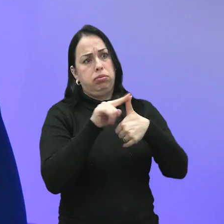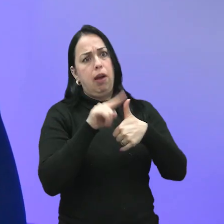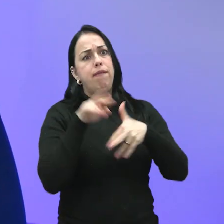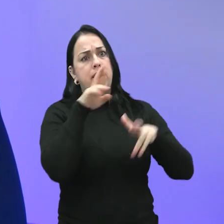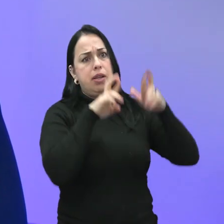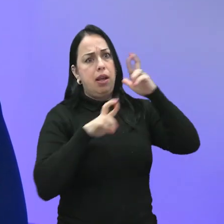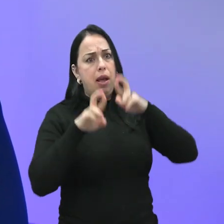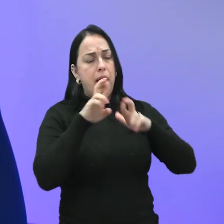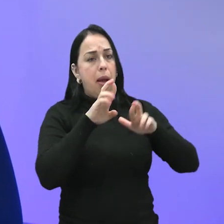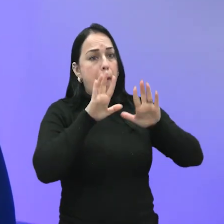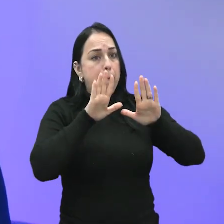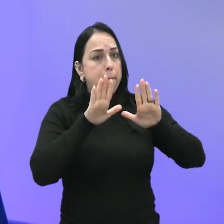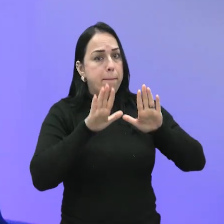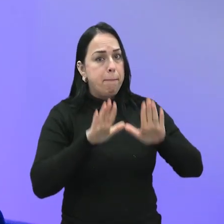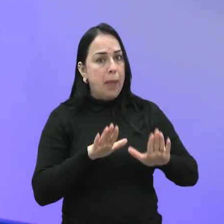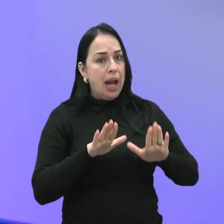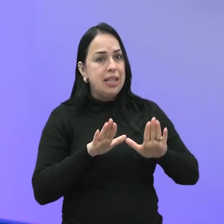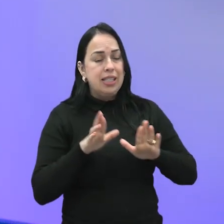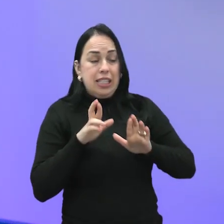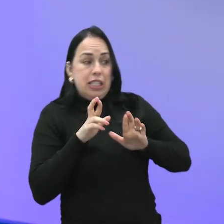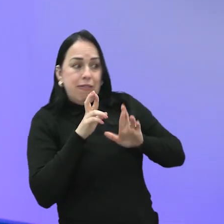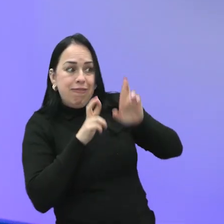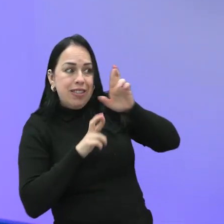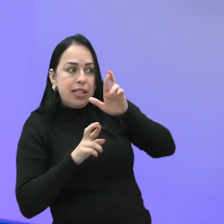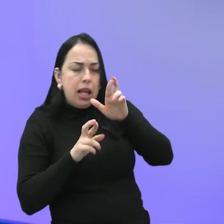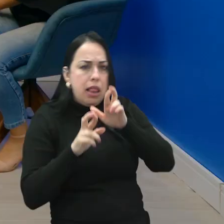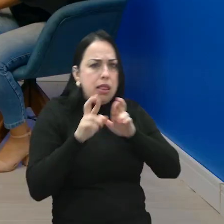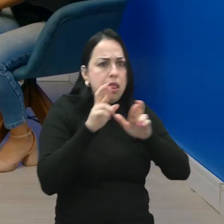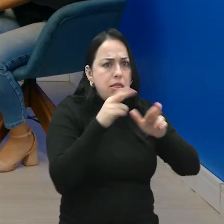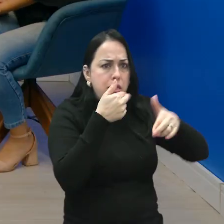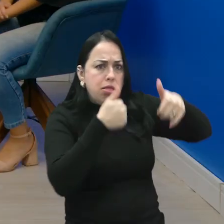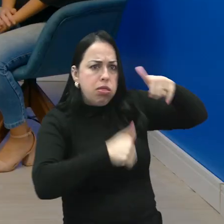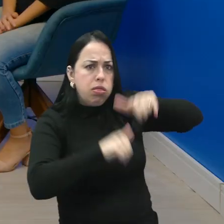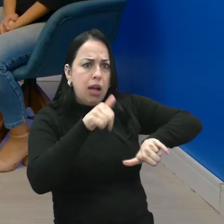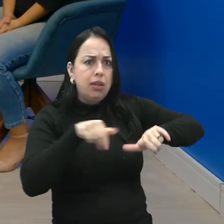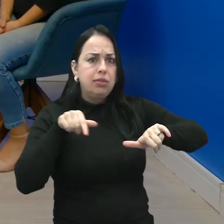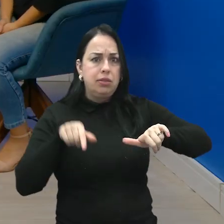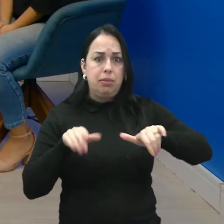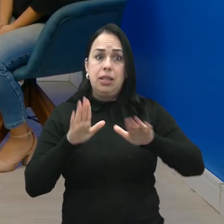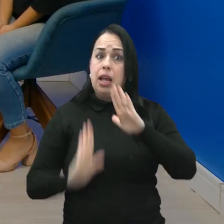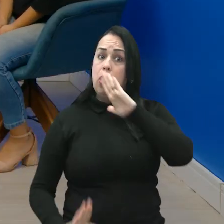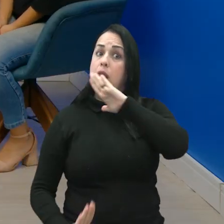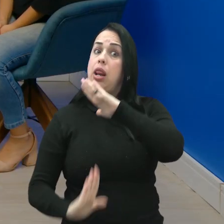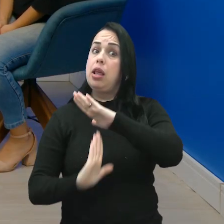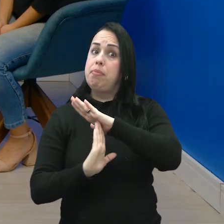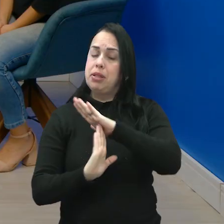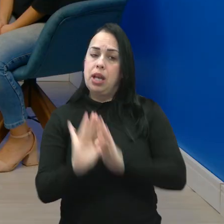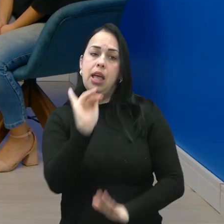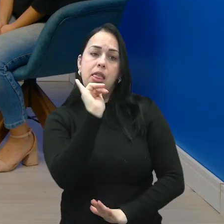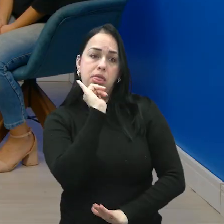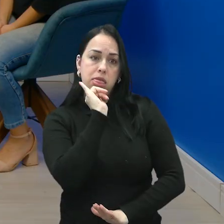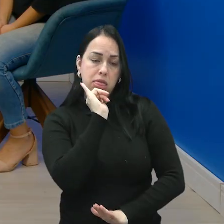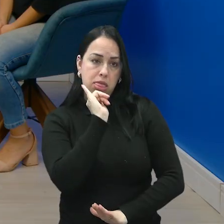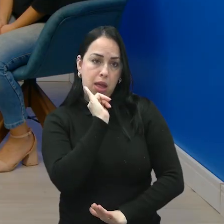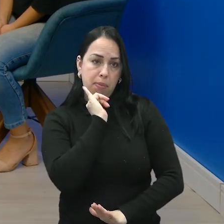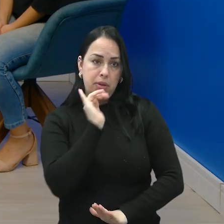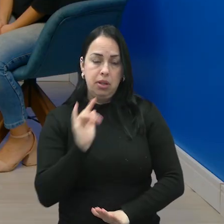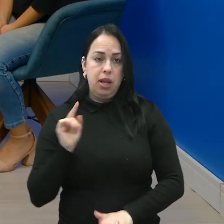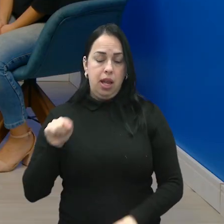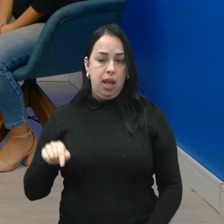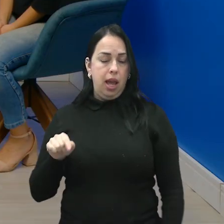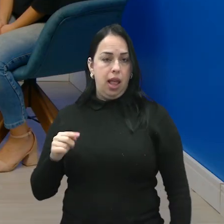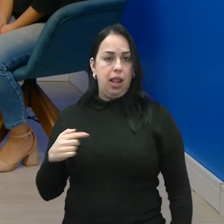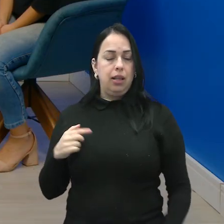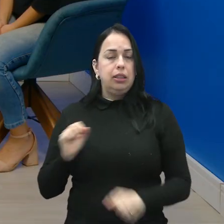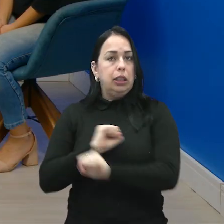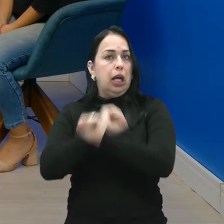principal, mas o poder de polícia, o poder de fiscalização do vereador, ele tem alguns limites. Por exemplo, o